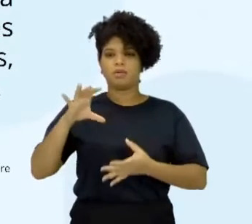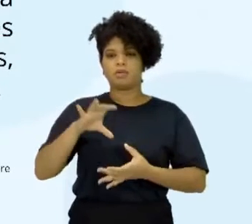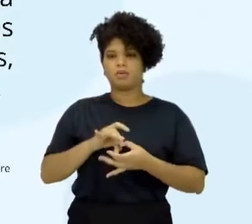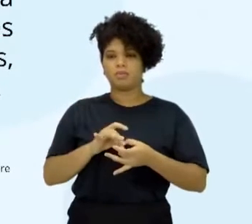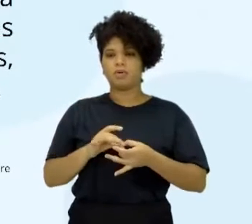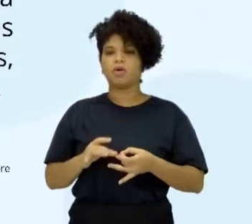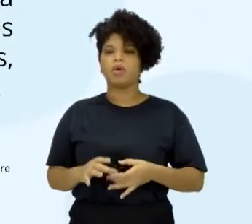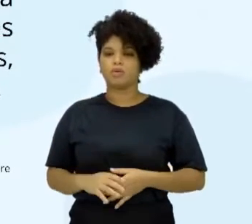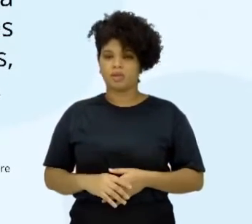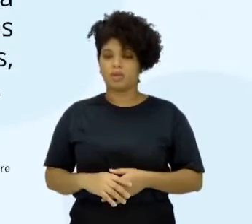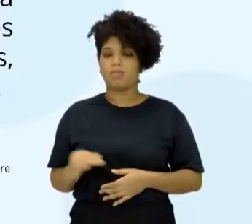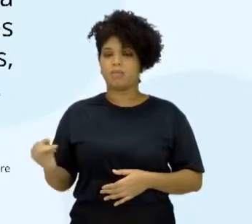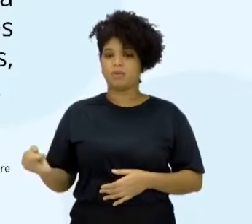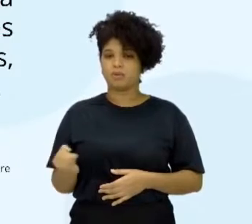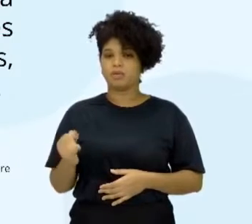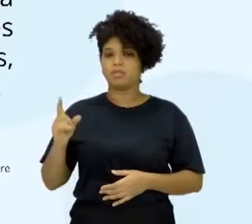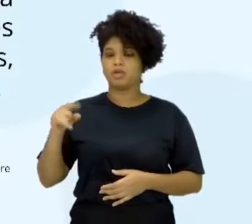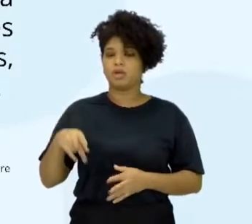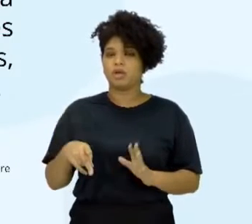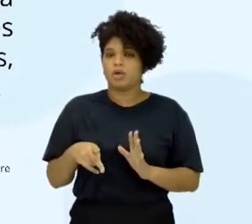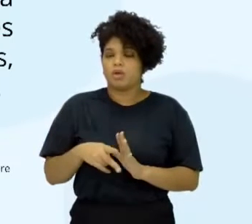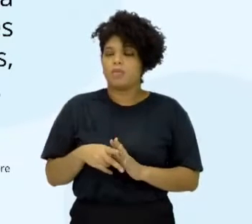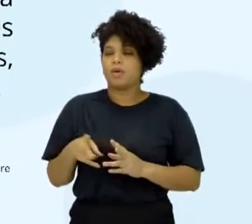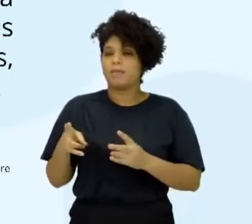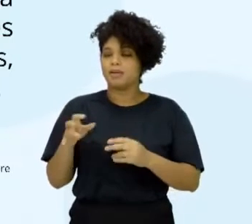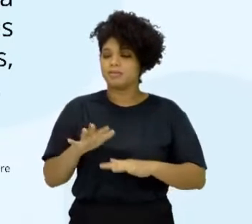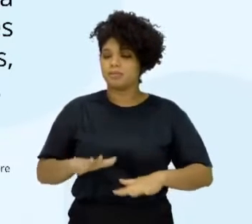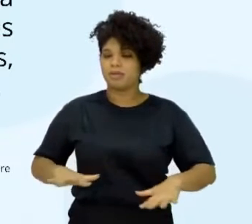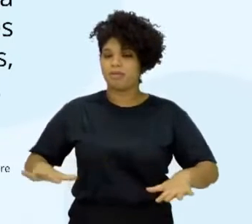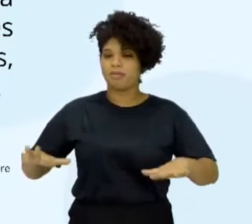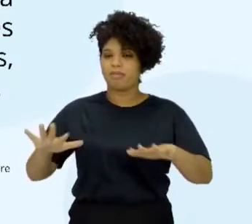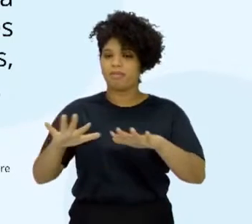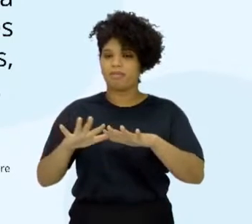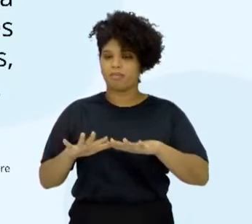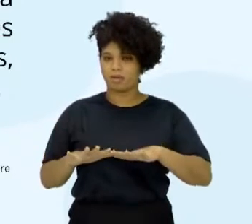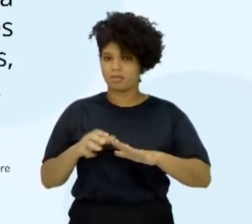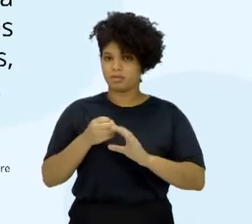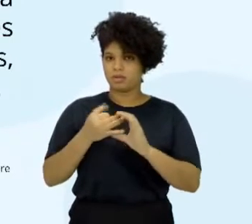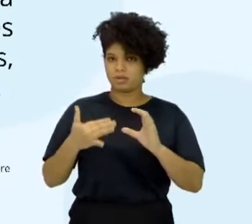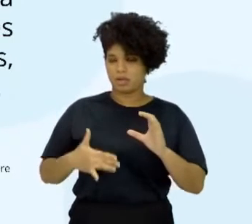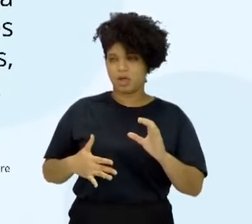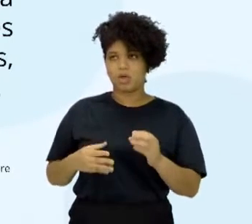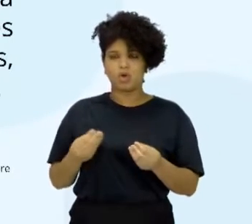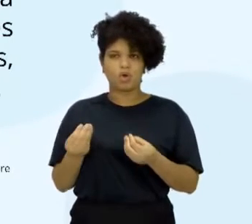vez, possuem um papel ativo na configuração do espaço, como, por exemplo,